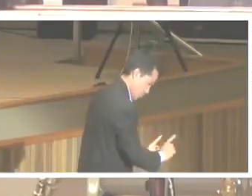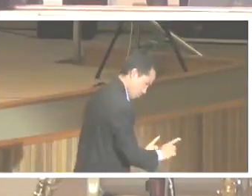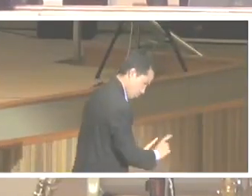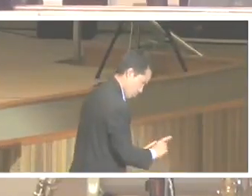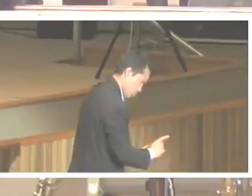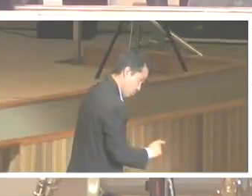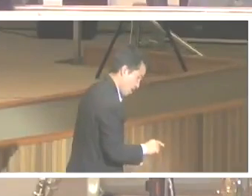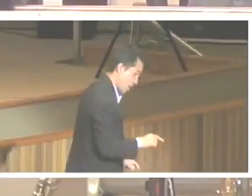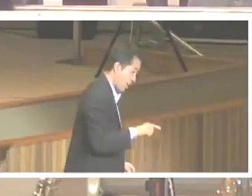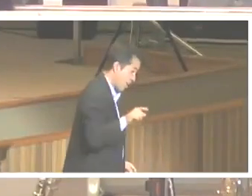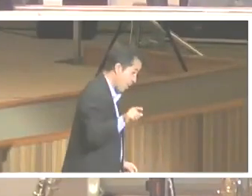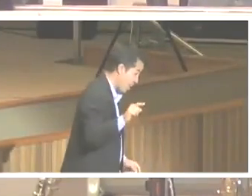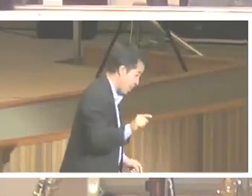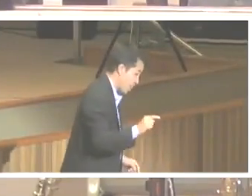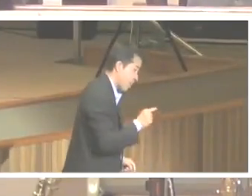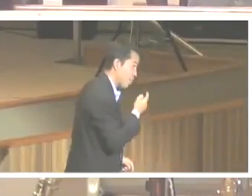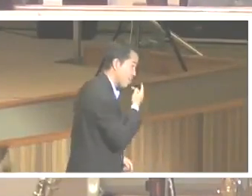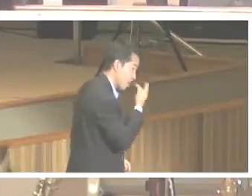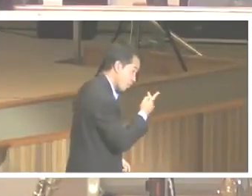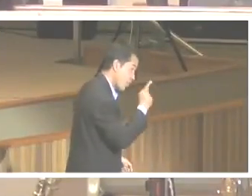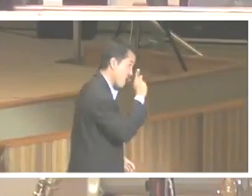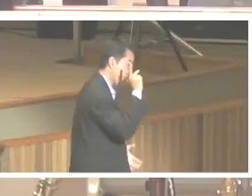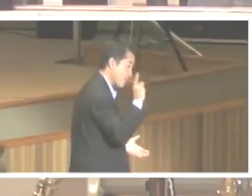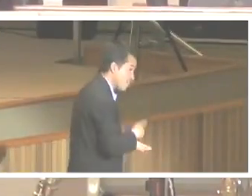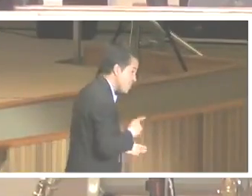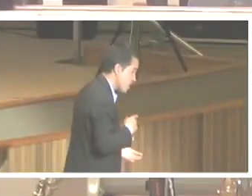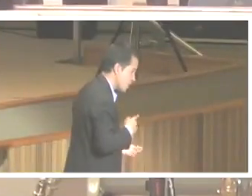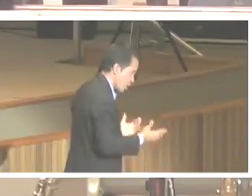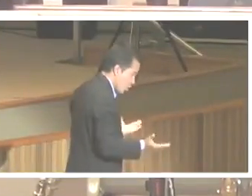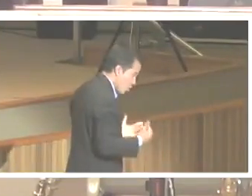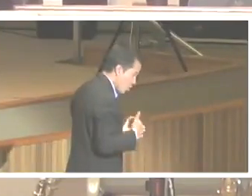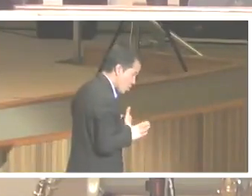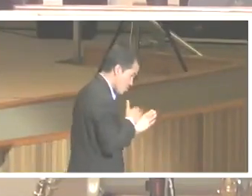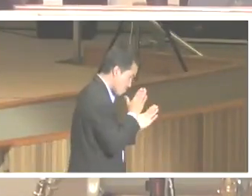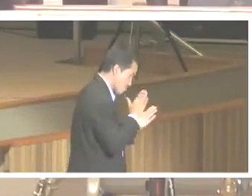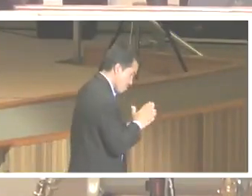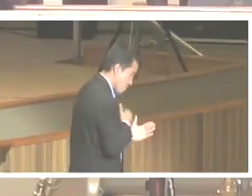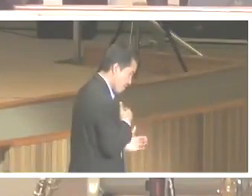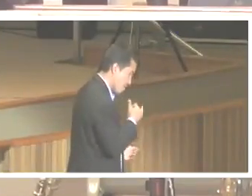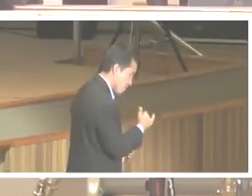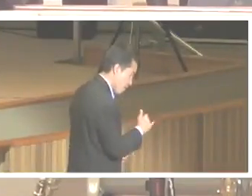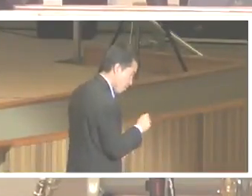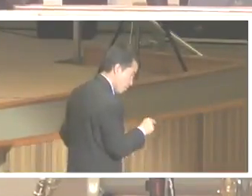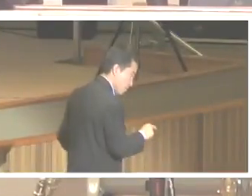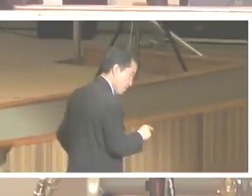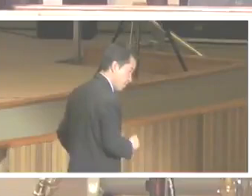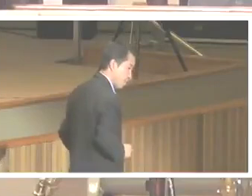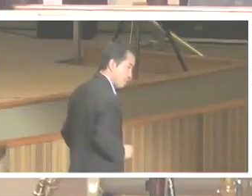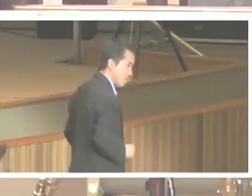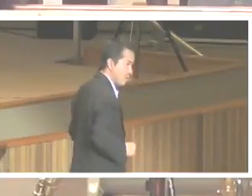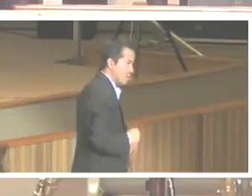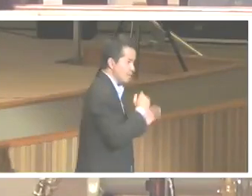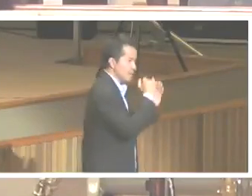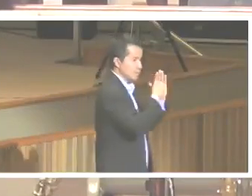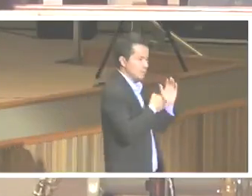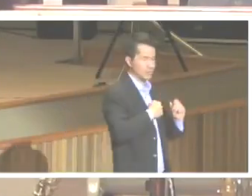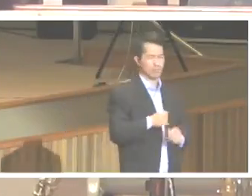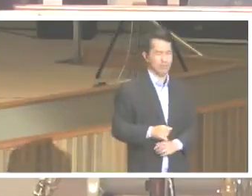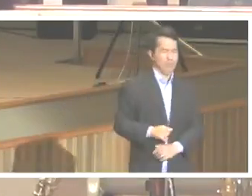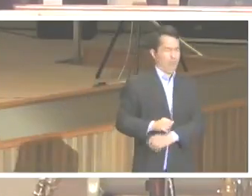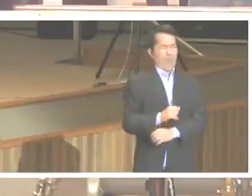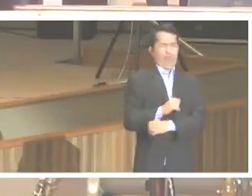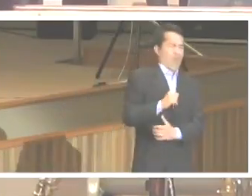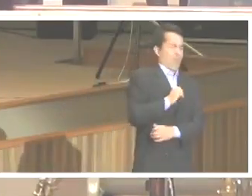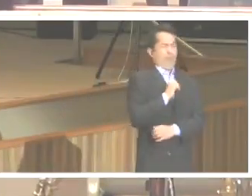falou é verdade e eu tô falando isso pra você não haveria outra pessoa na face da terra que